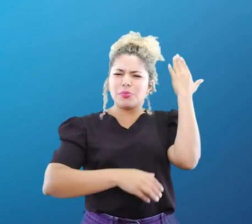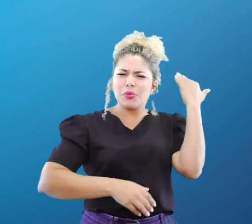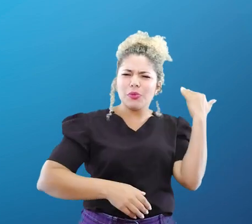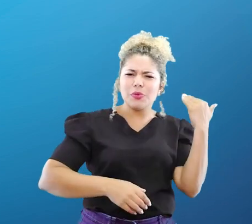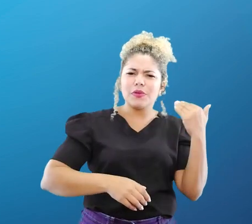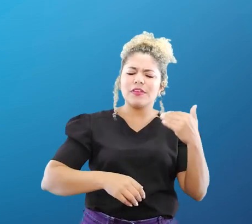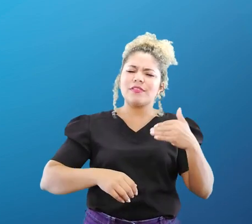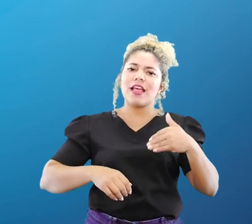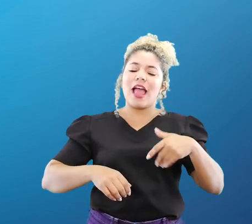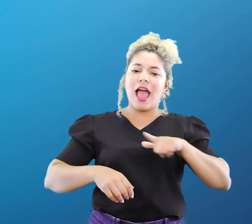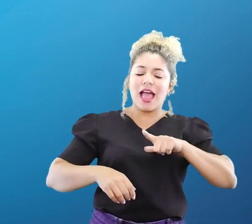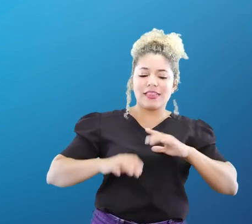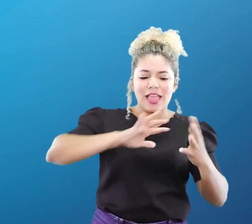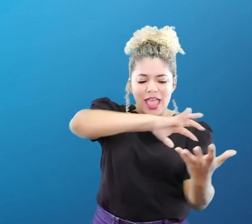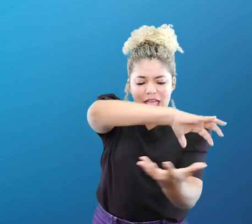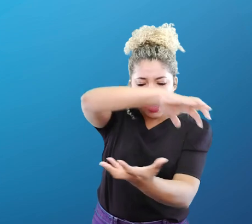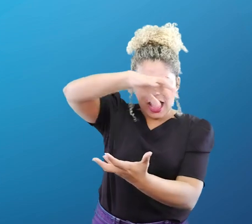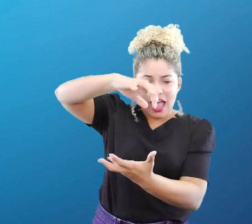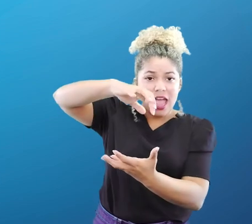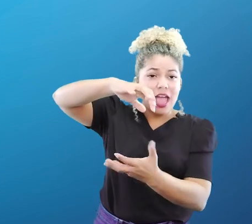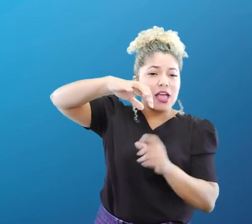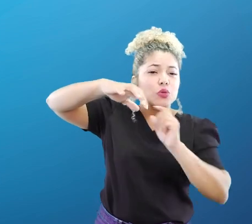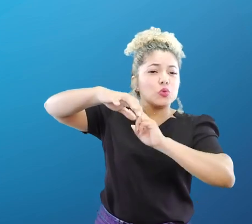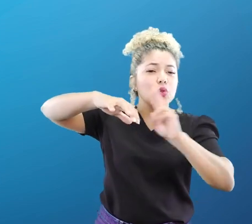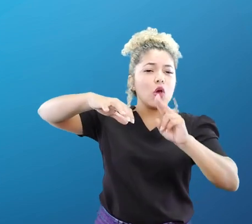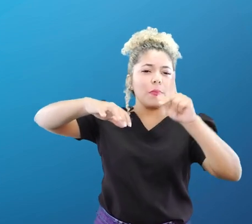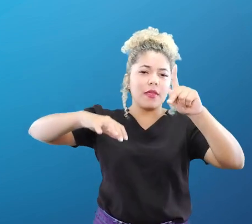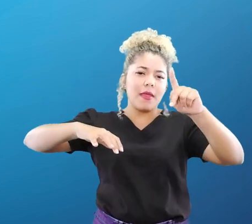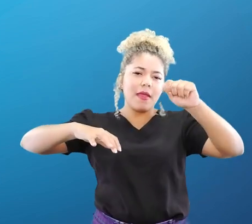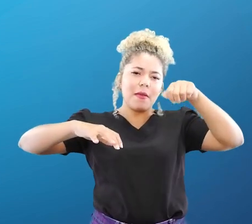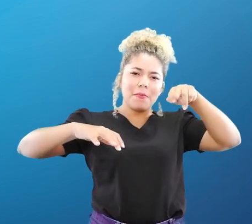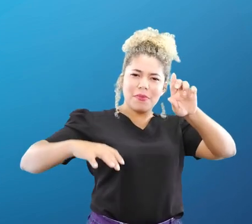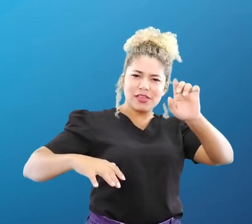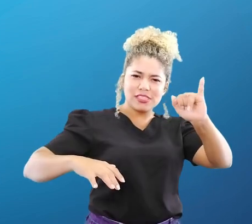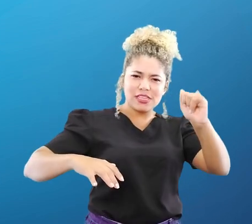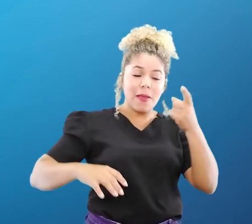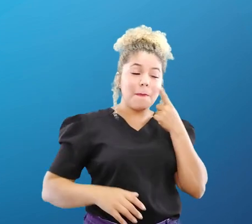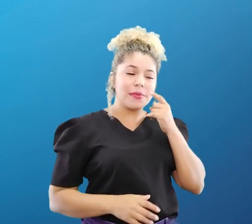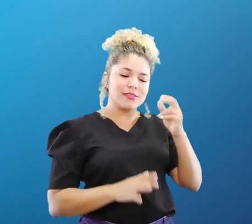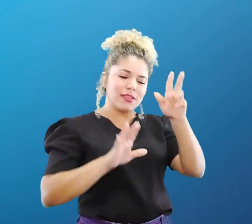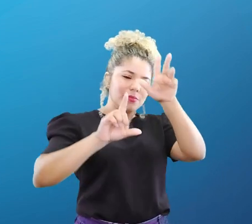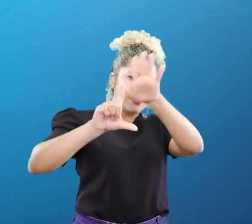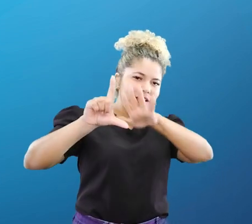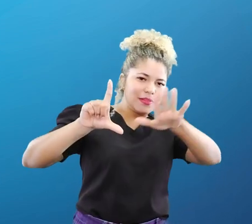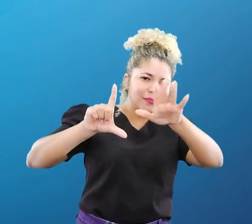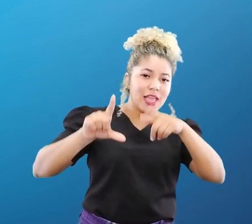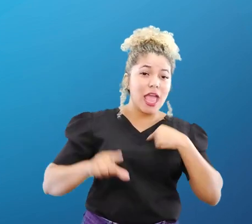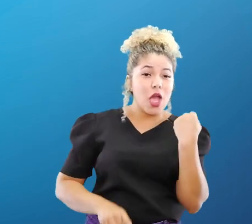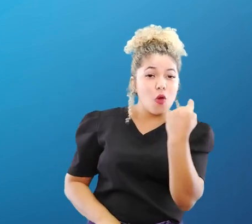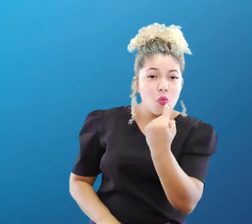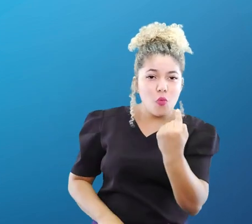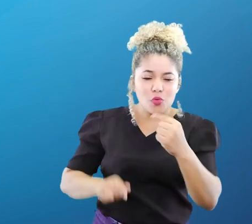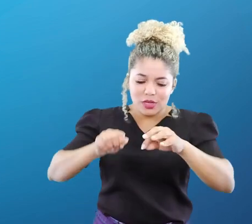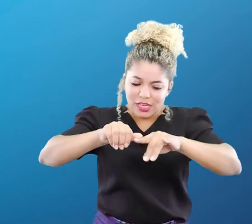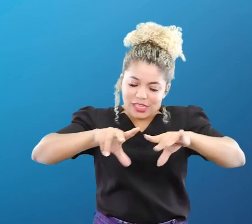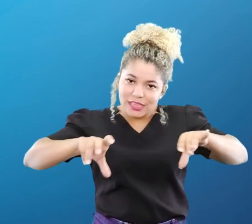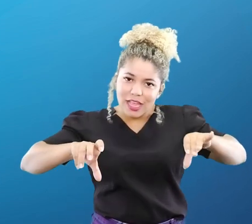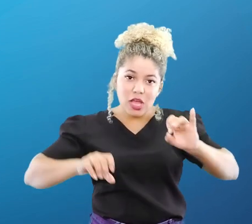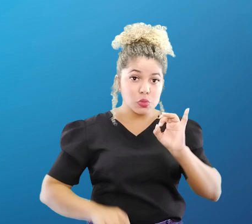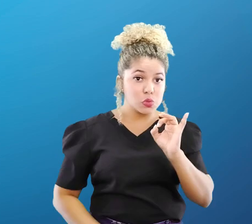da Terra formavam o que a gente chama de Pangeia. Então, observe a imagem. Inicialmente, a Terra era um continente só, chamado